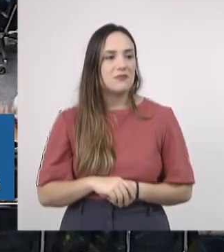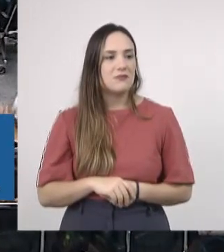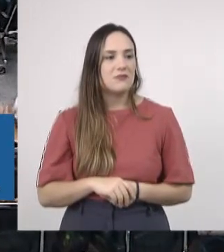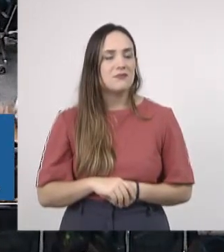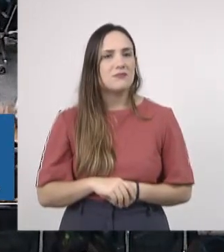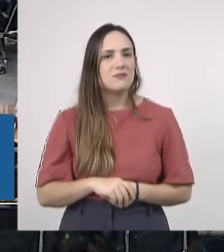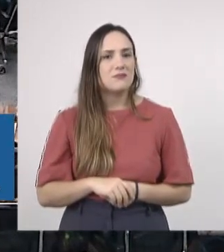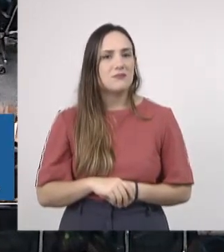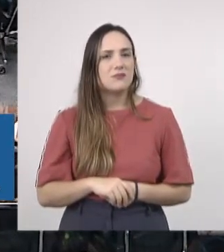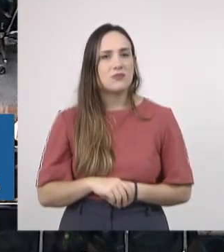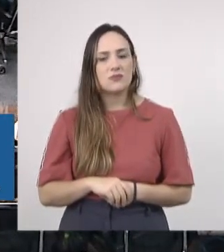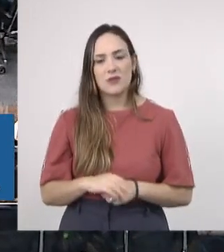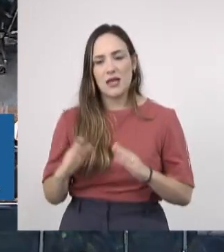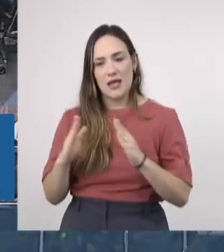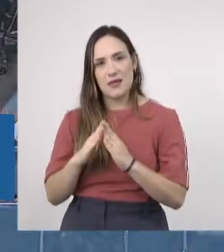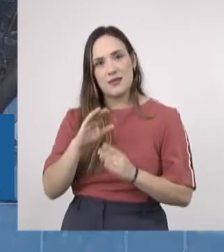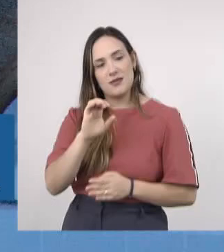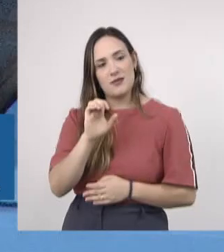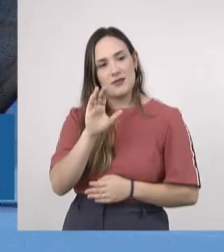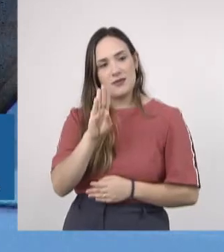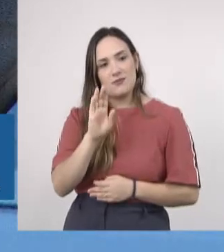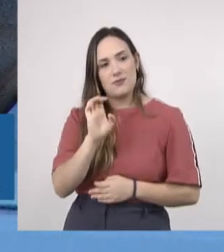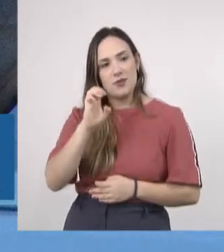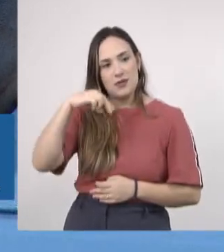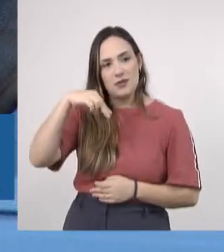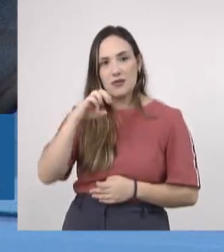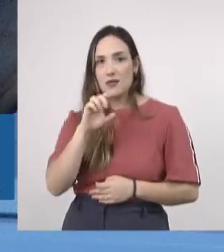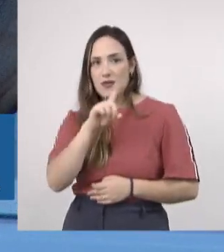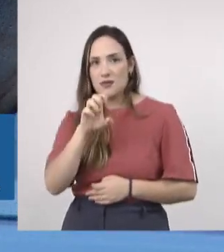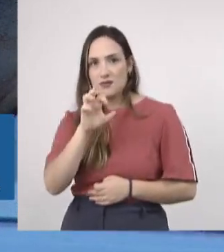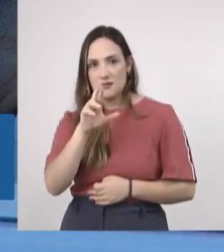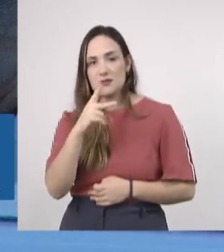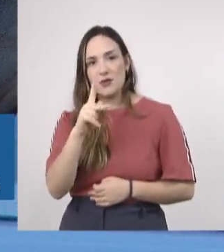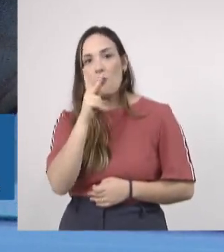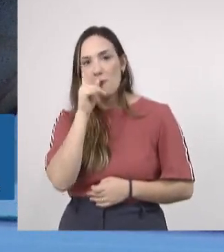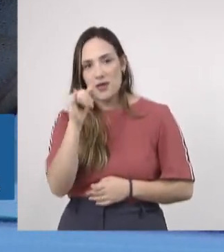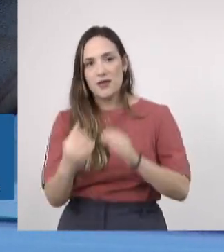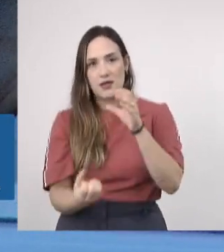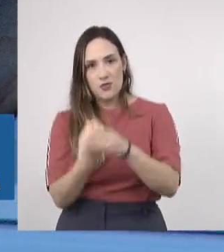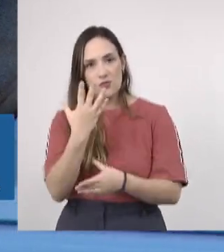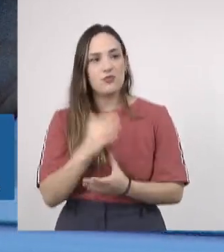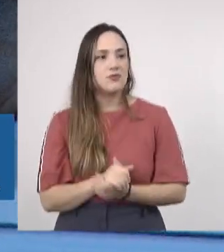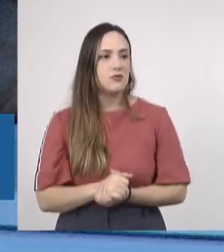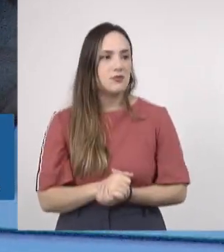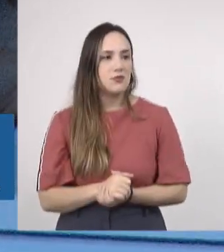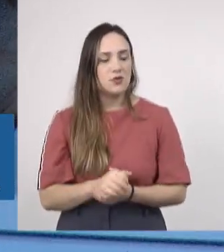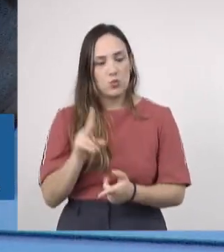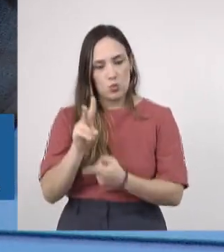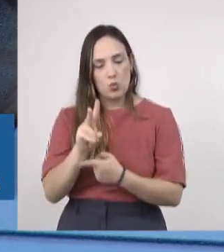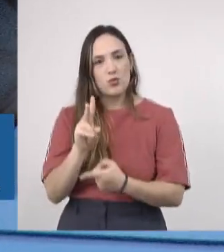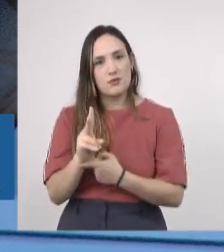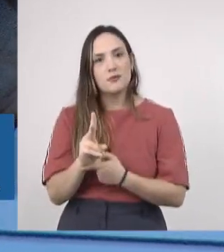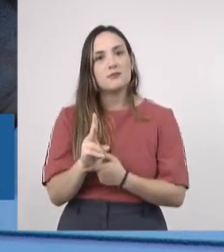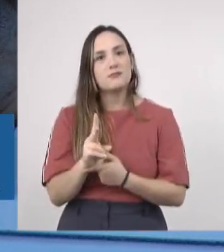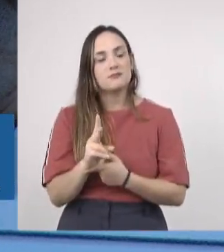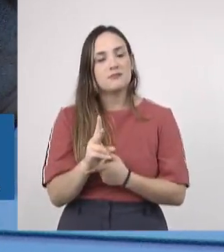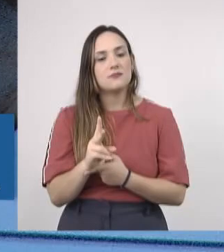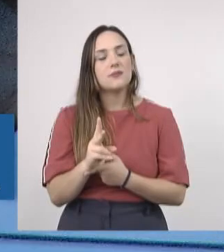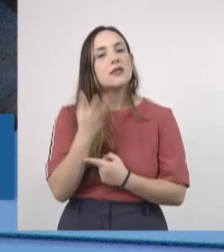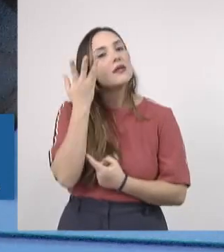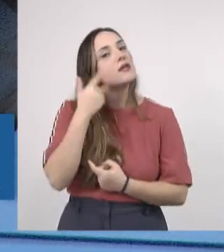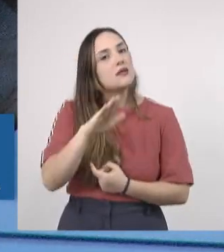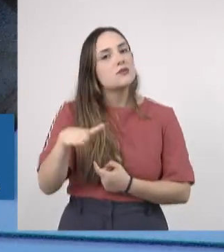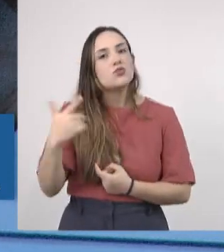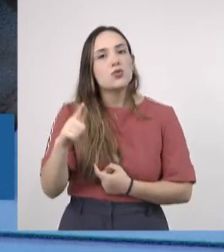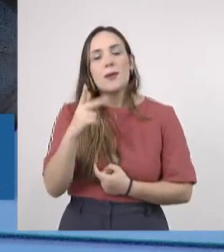o Lar Ebenezer, cujo seu pai foi o fundador, que é o lar que abriga as órfãos e